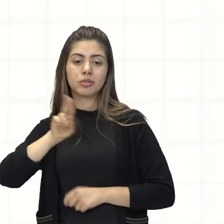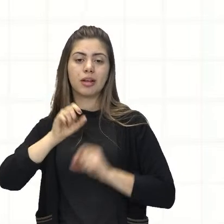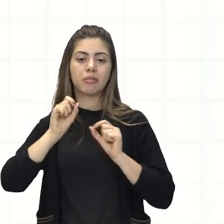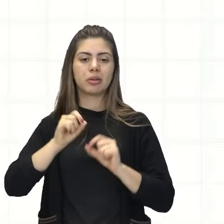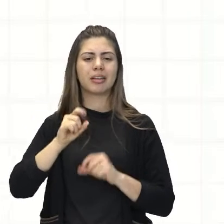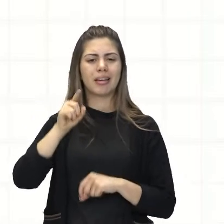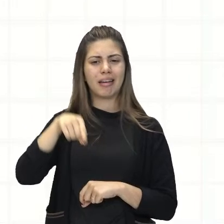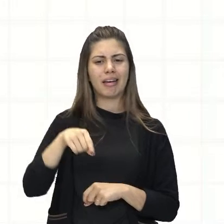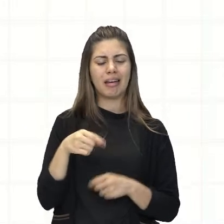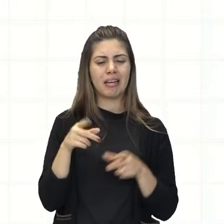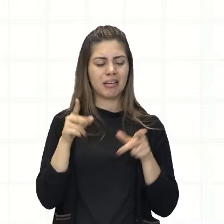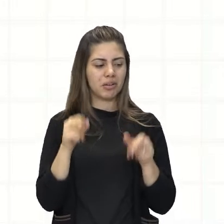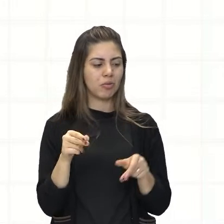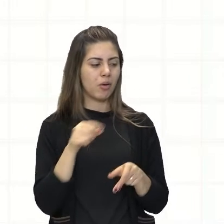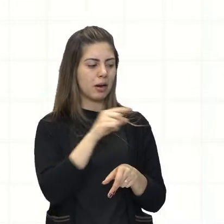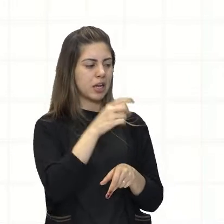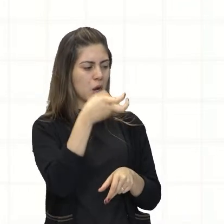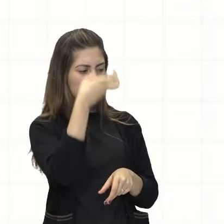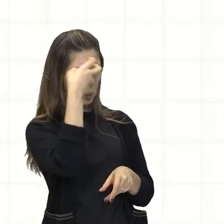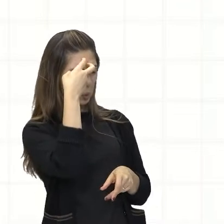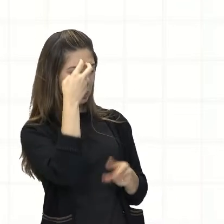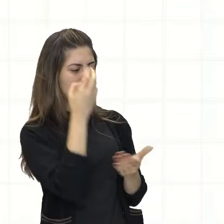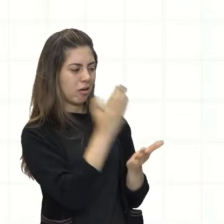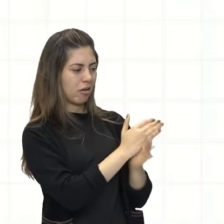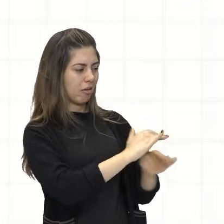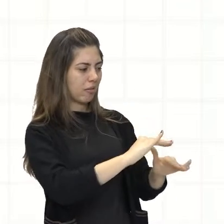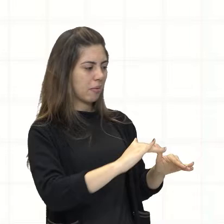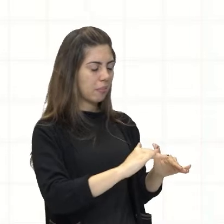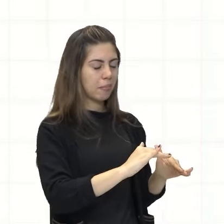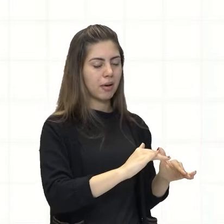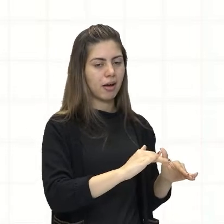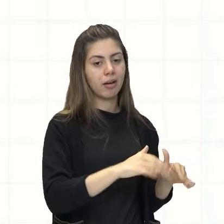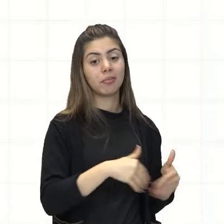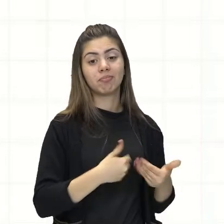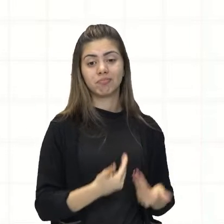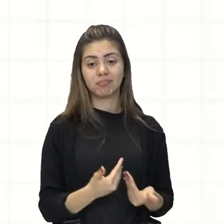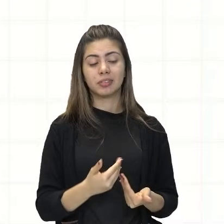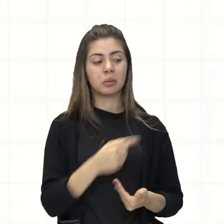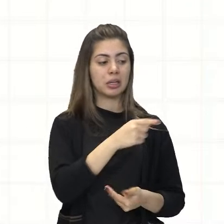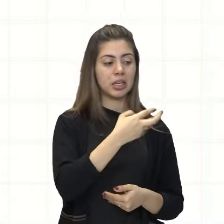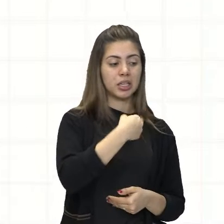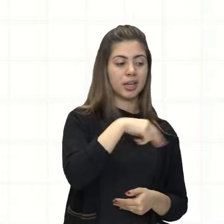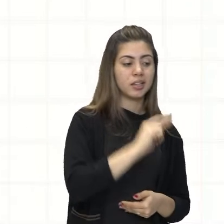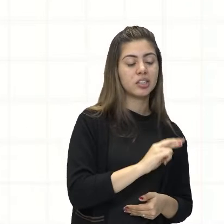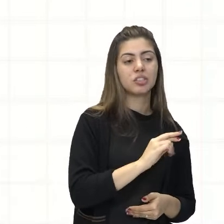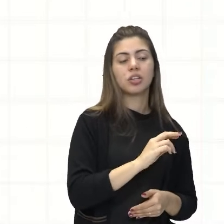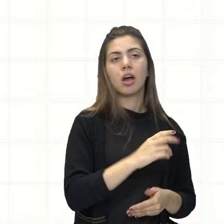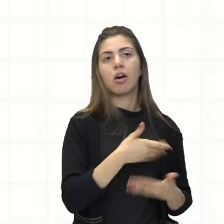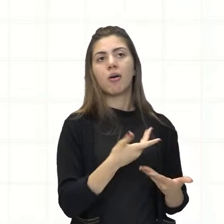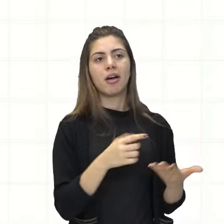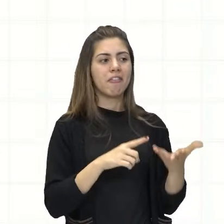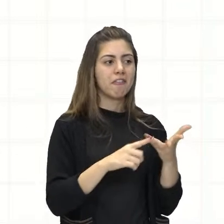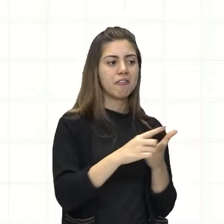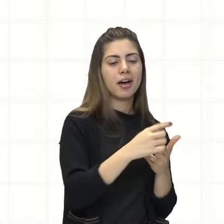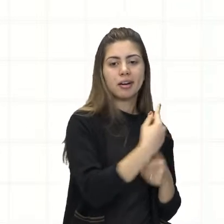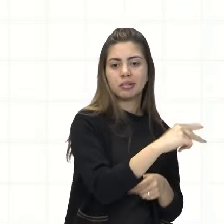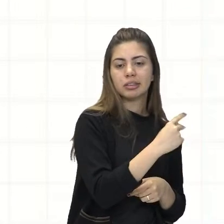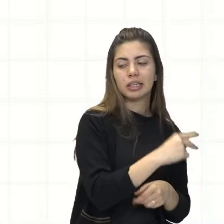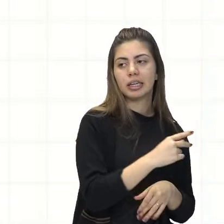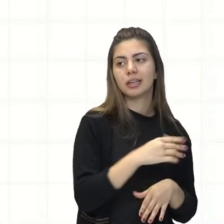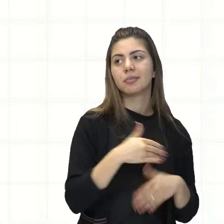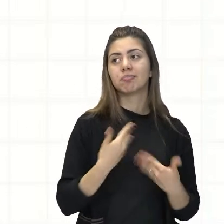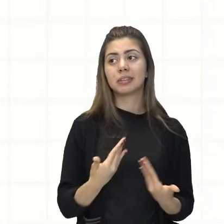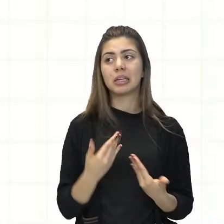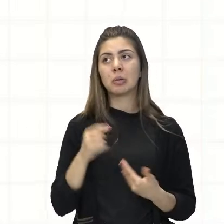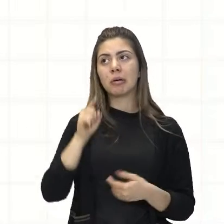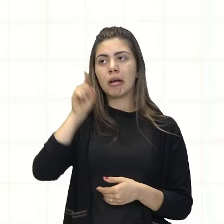originários não corresponderem à mesma cultura, à mesma religião, aos mesmos costumes do europeu,